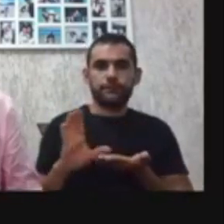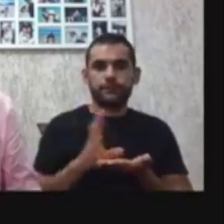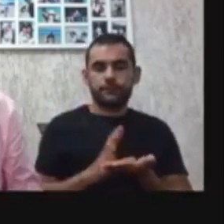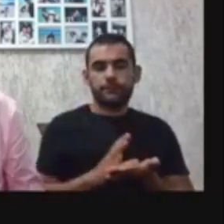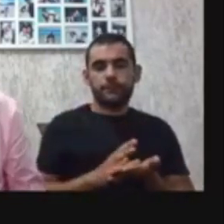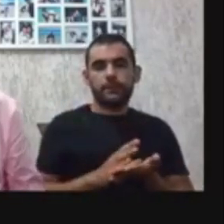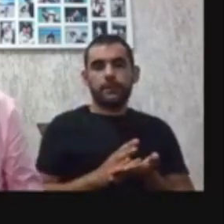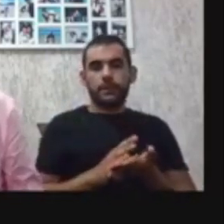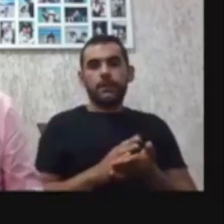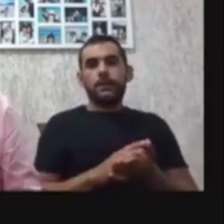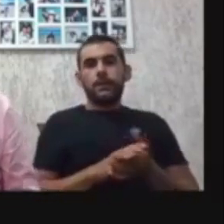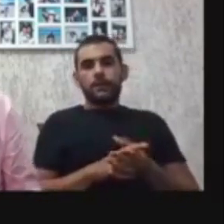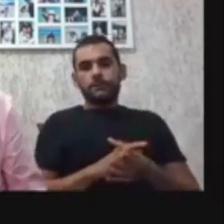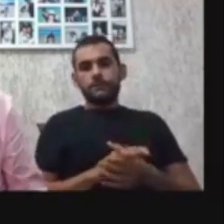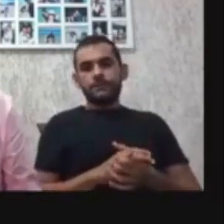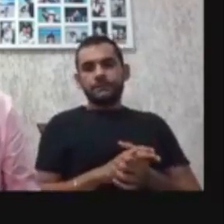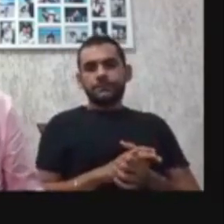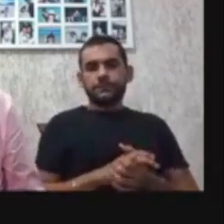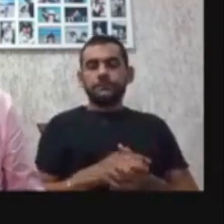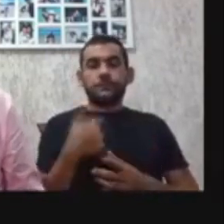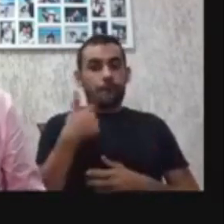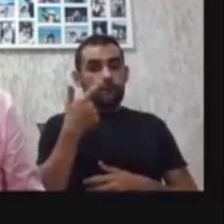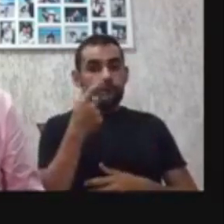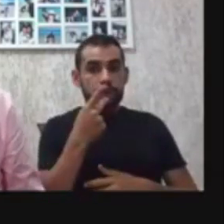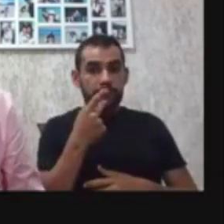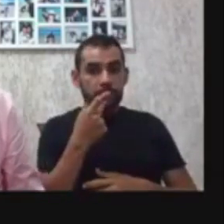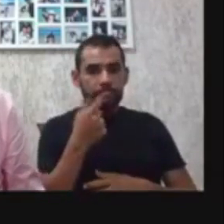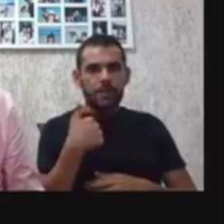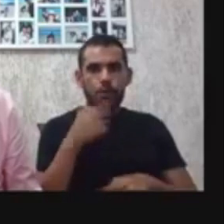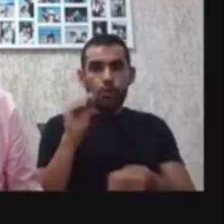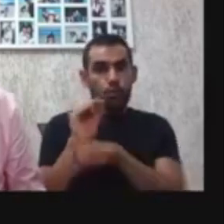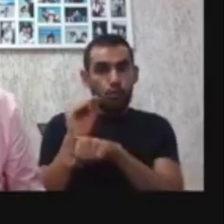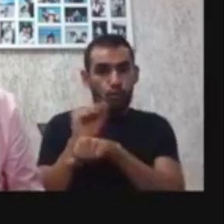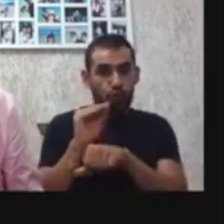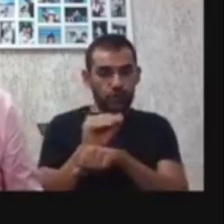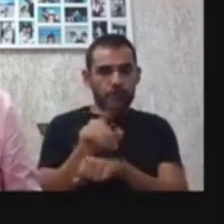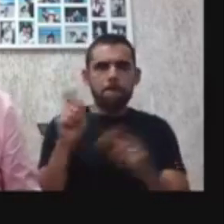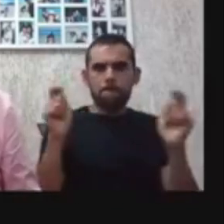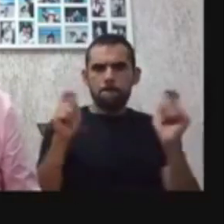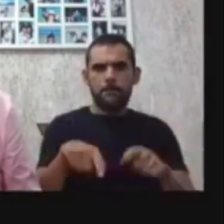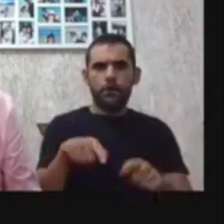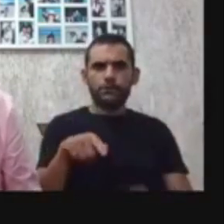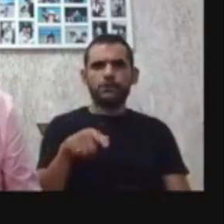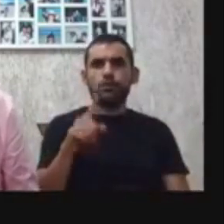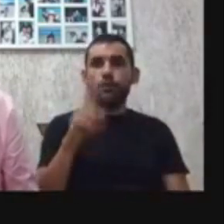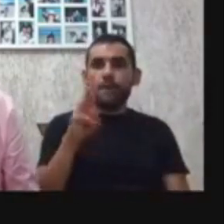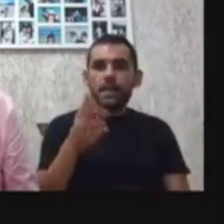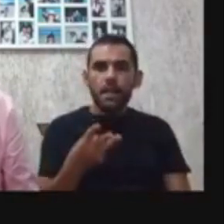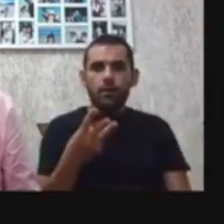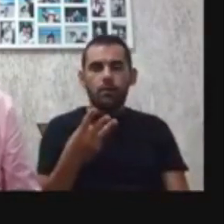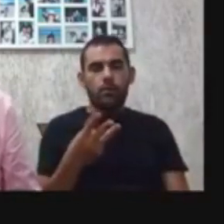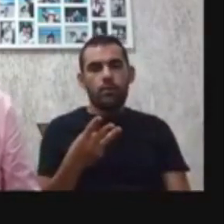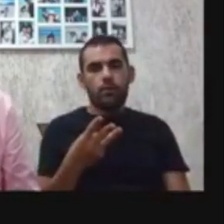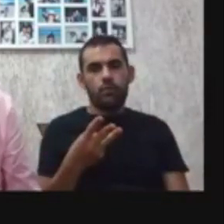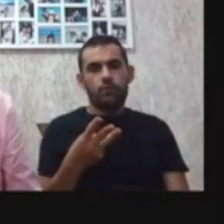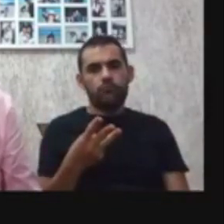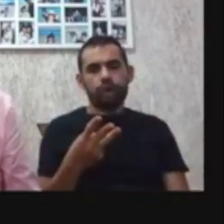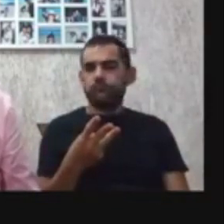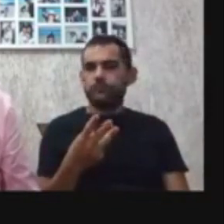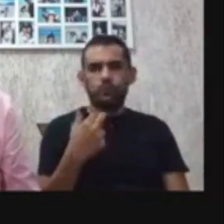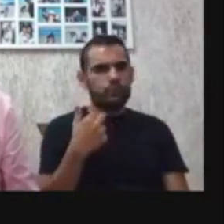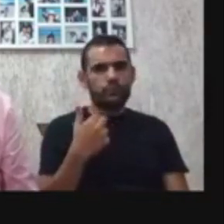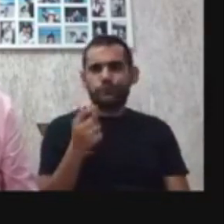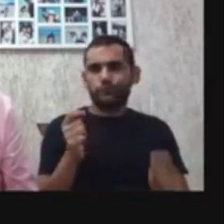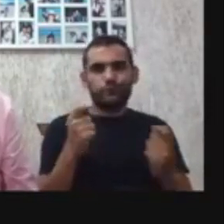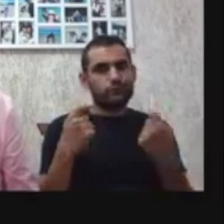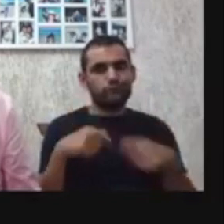É você que só quer ganhar dinheiro, eu vou falar com você, ó. Aonde eu cuido lá, você pode ter 1 milhão, que dependendo não adianta não, tá? A gente não